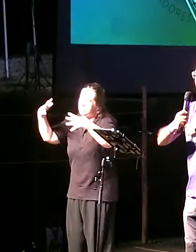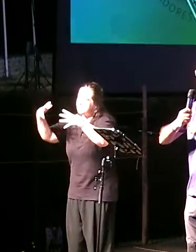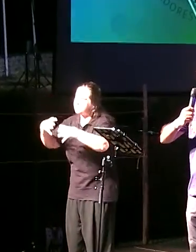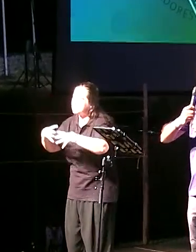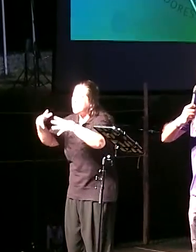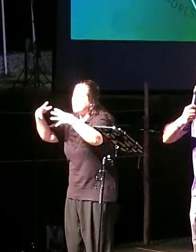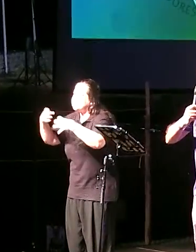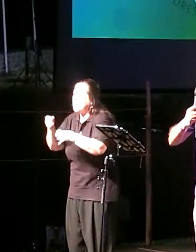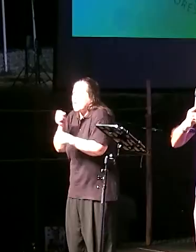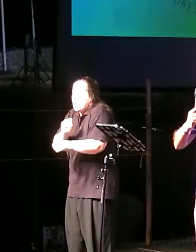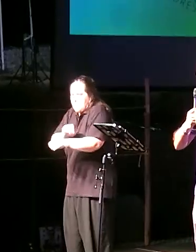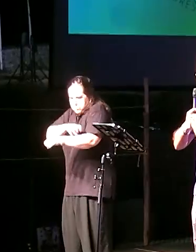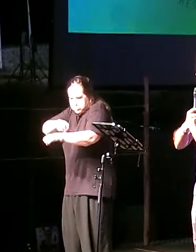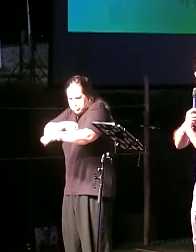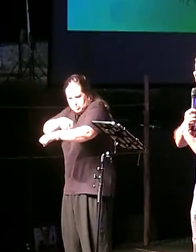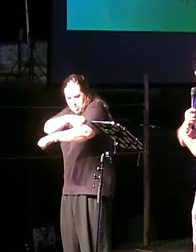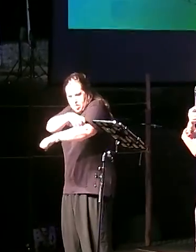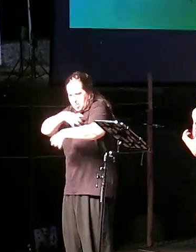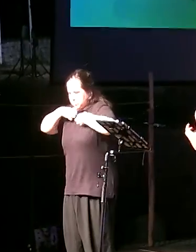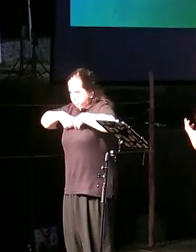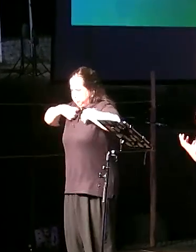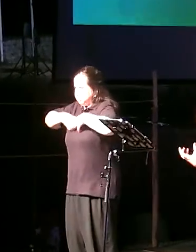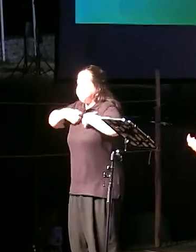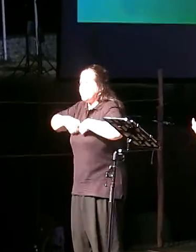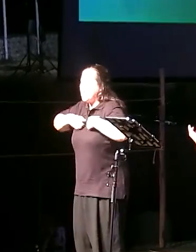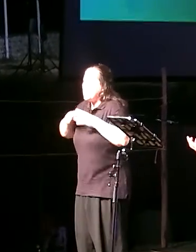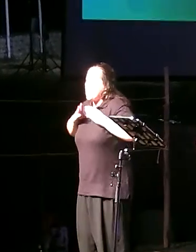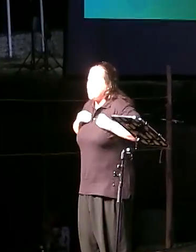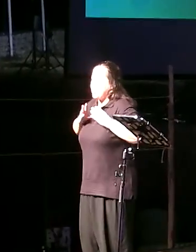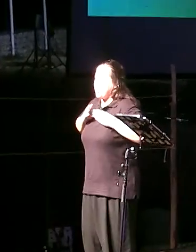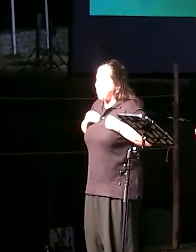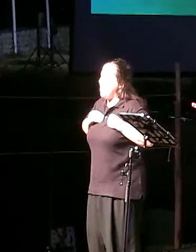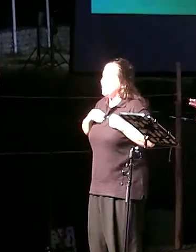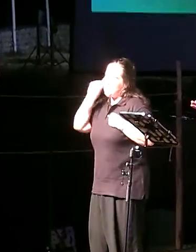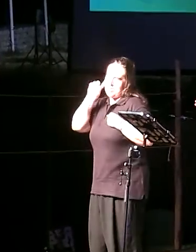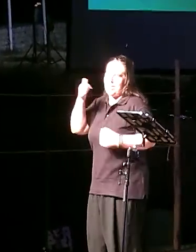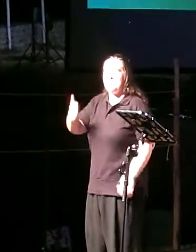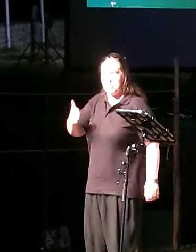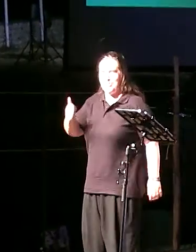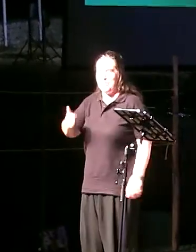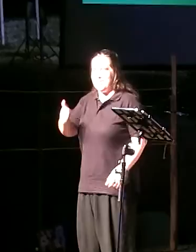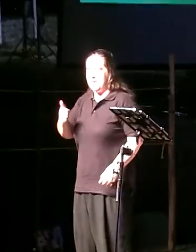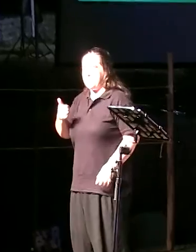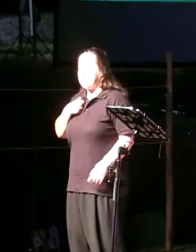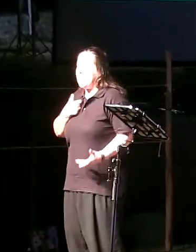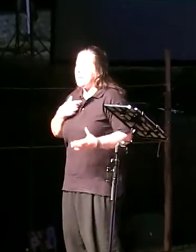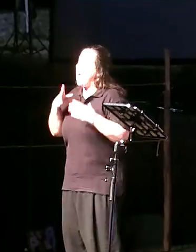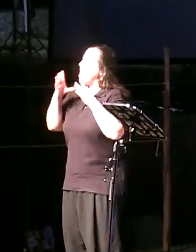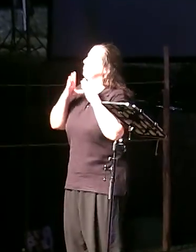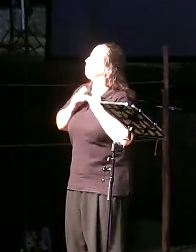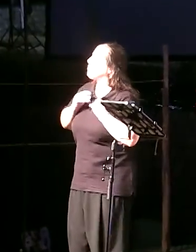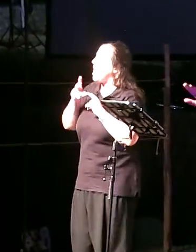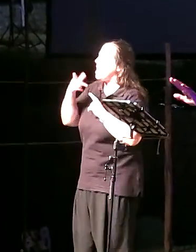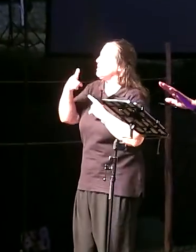ele era extremamente fiel tudo com uma LAN de boa qualidade nós temos categorizar os dois tipos de